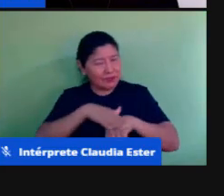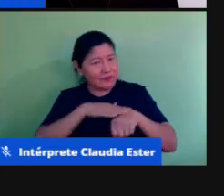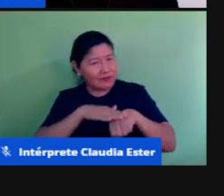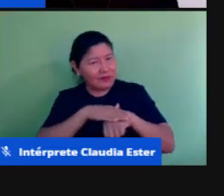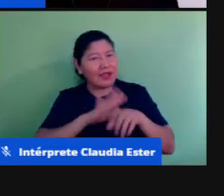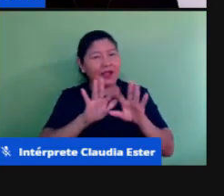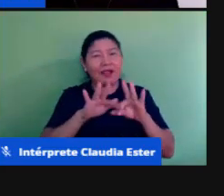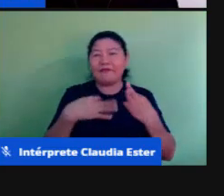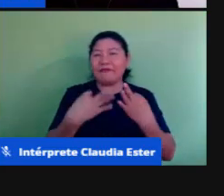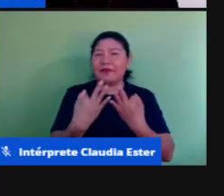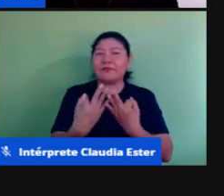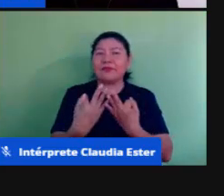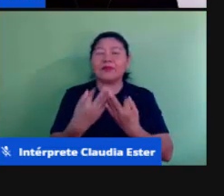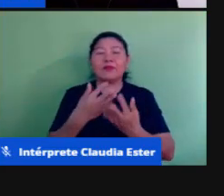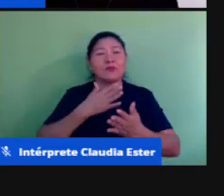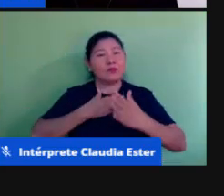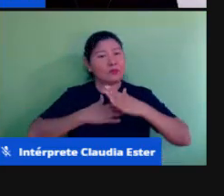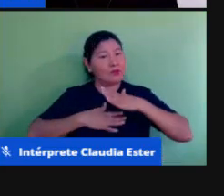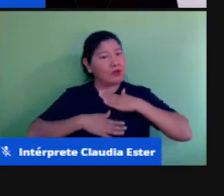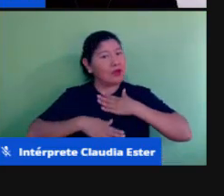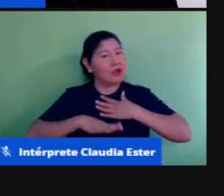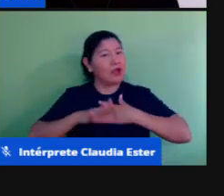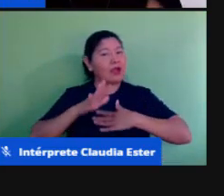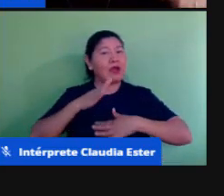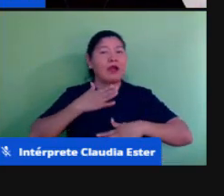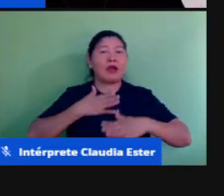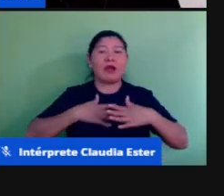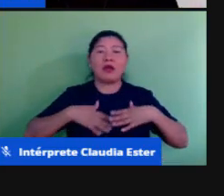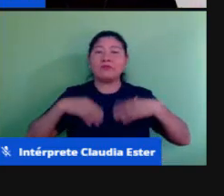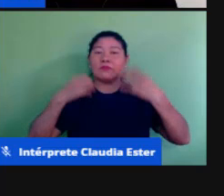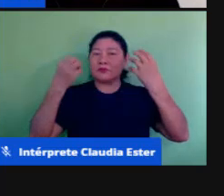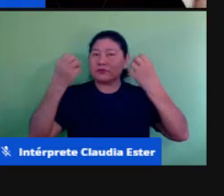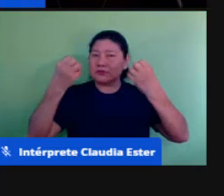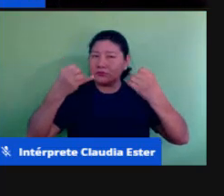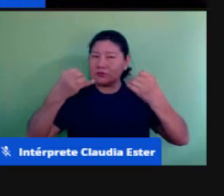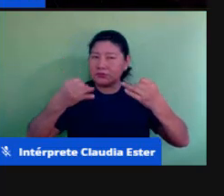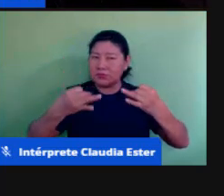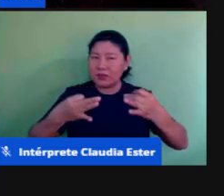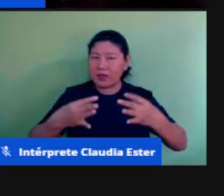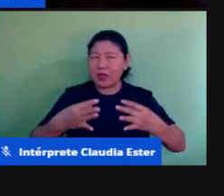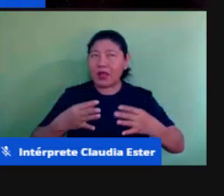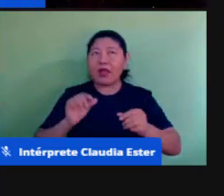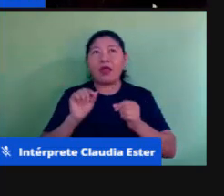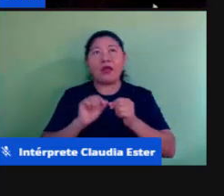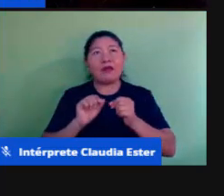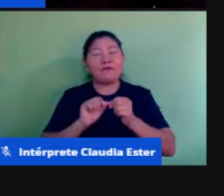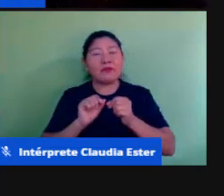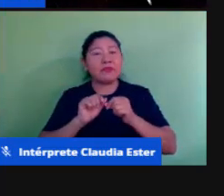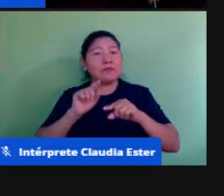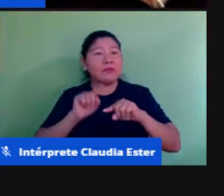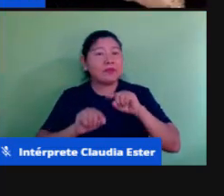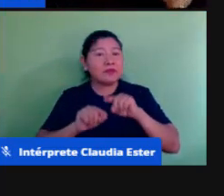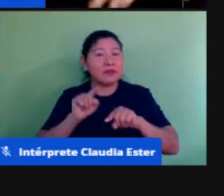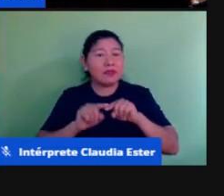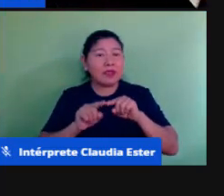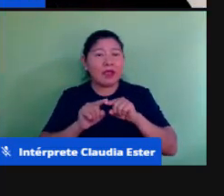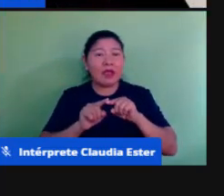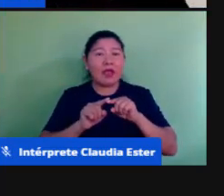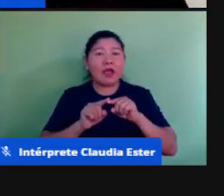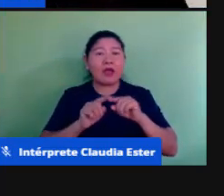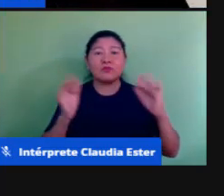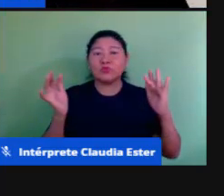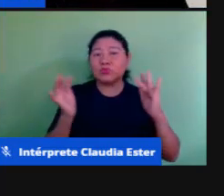entender. Eu posso estar fazendo um tutorial, eu posso estar fazendo